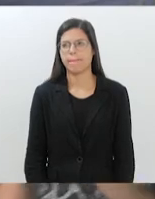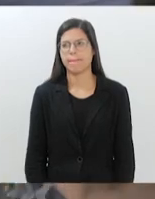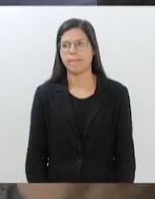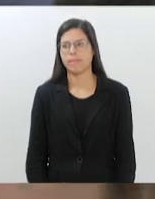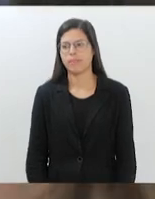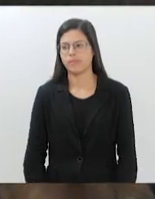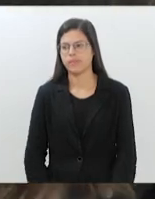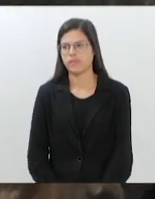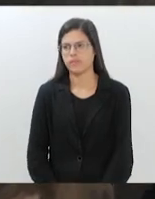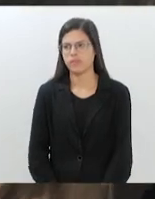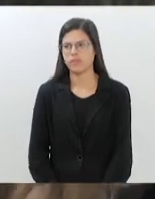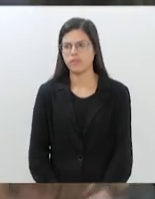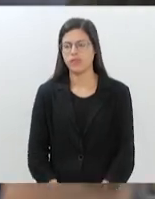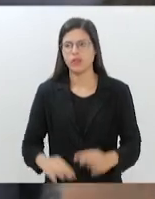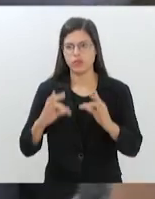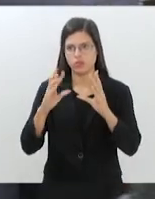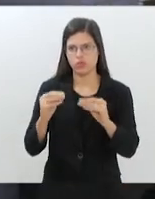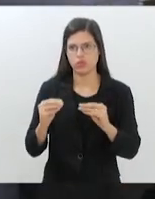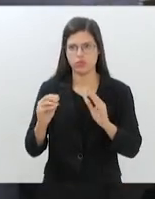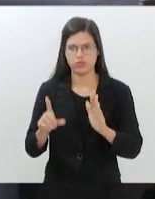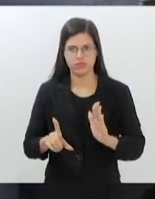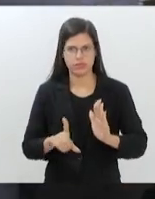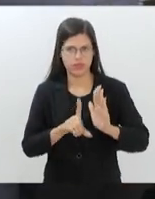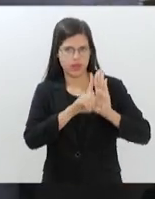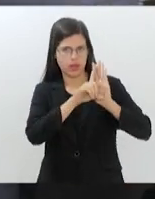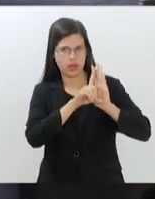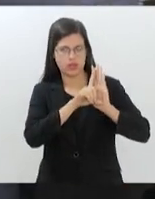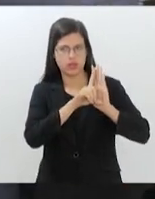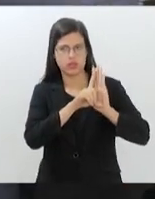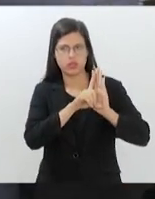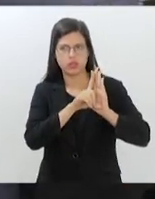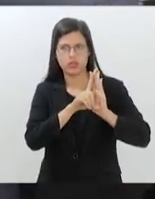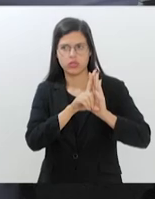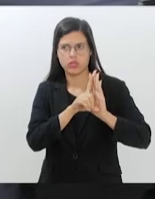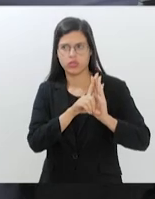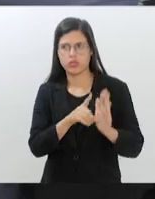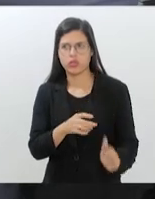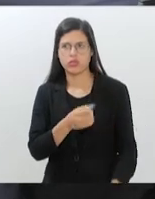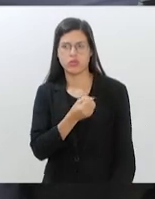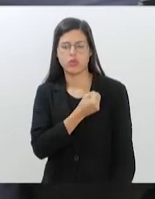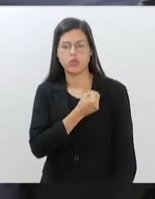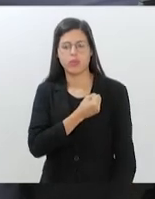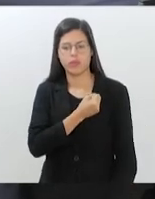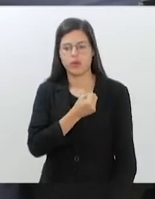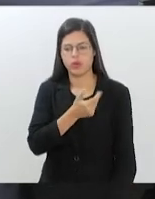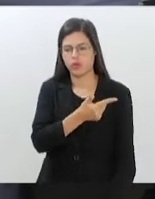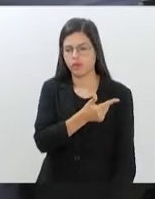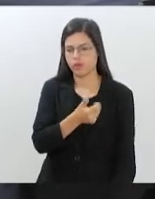Bloc todos eles pela legalidade item 21 da